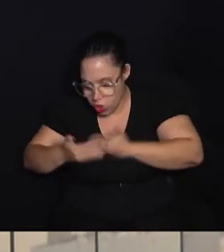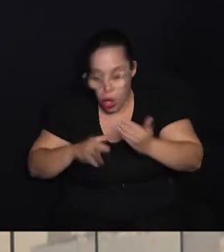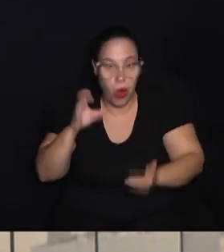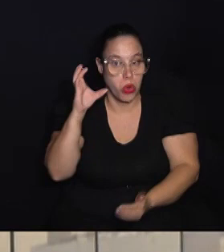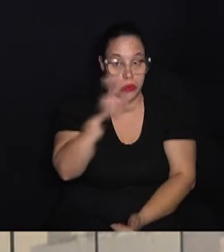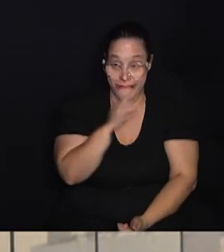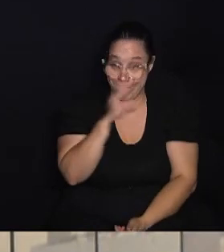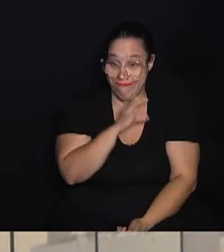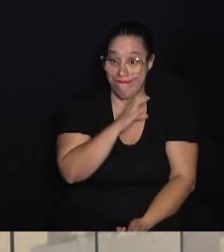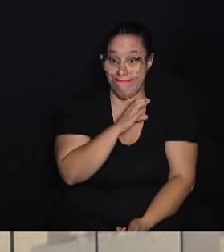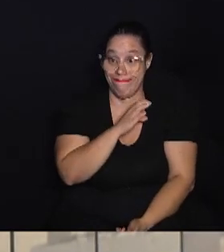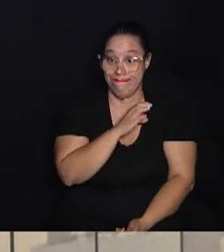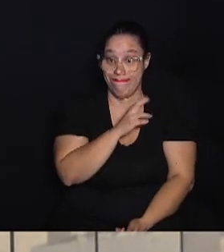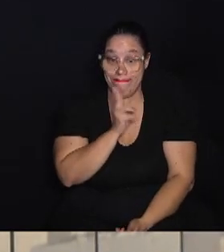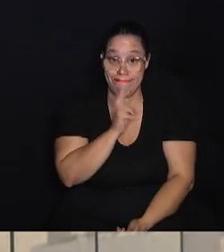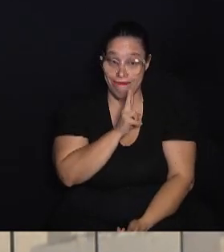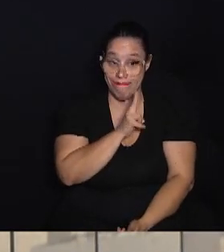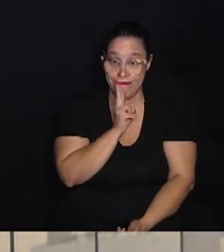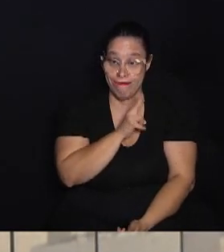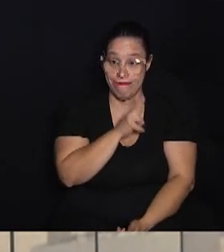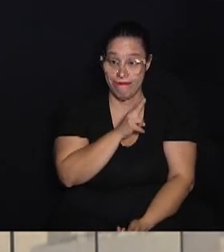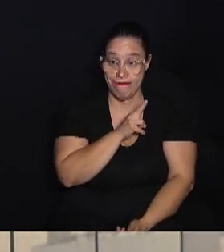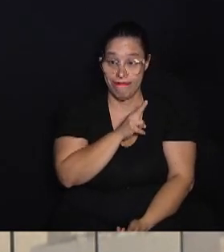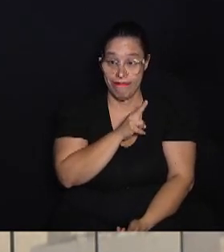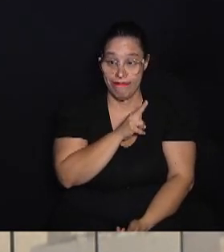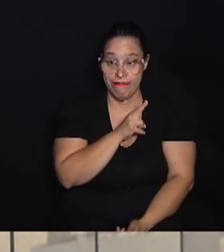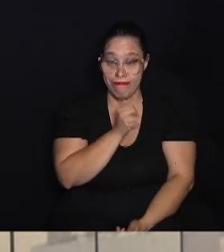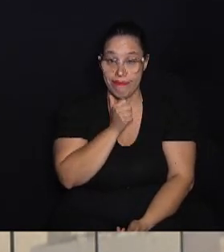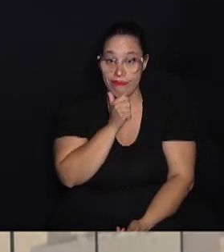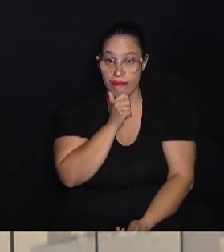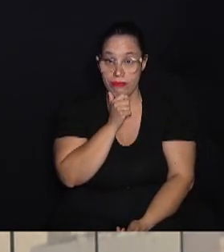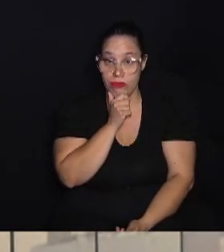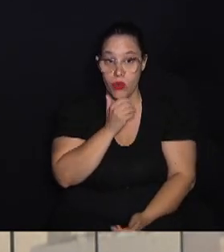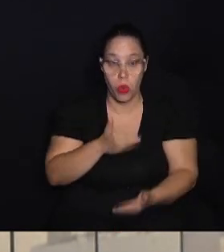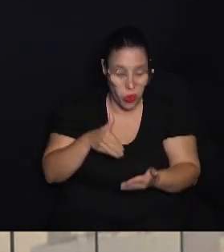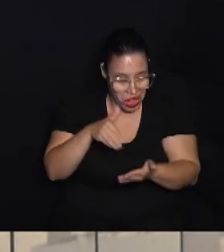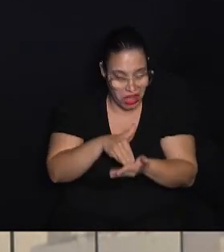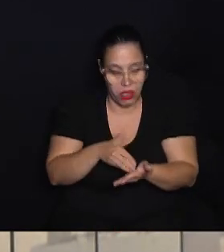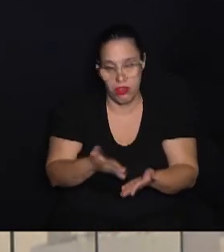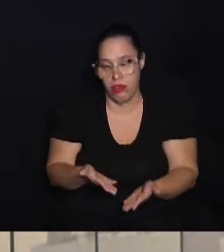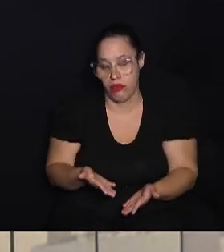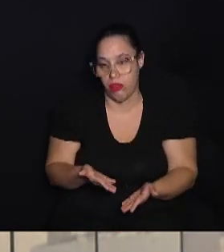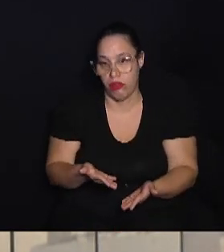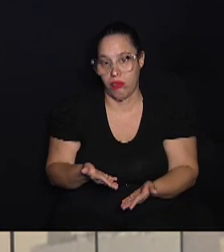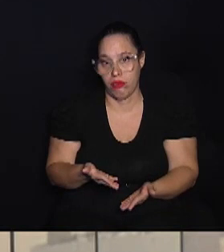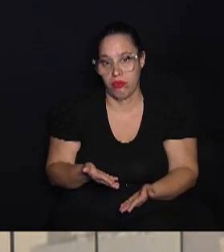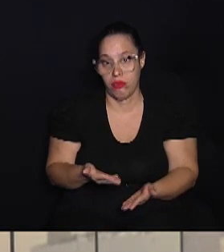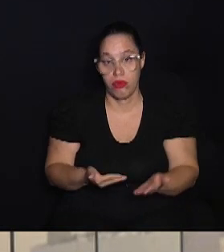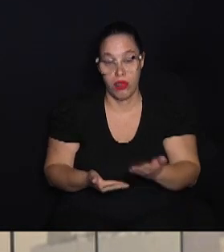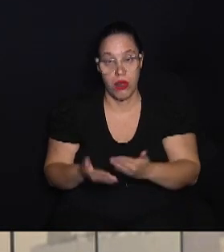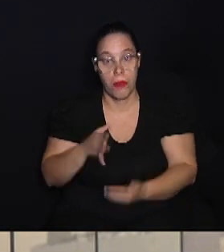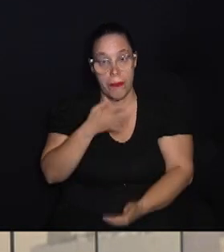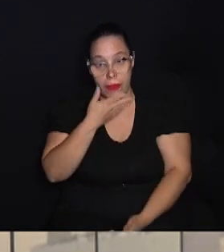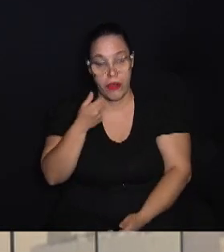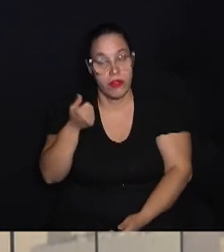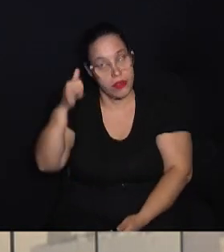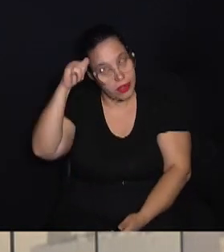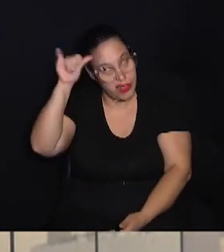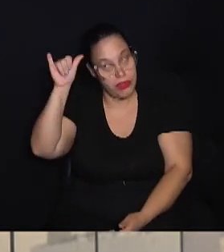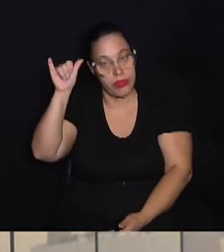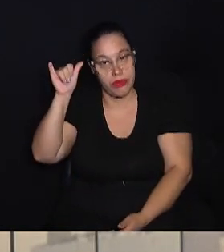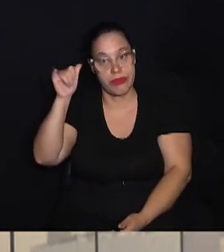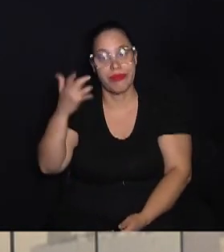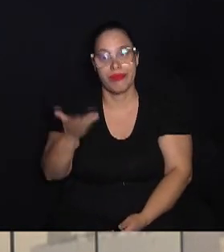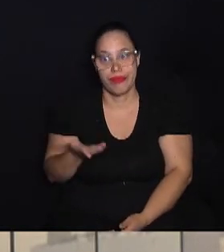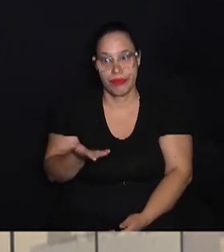urgente, e para a gente se inserir nesse contexto e começar a agir um pouco mais, para evitar esse tipo de situação, até